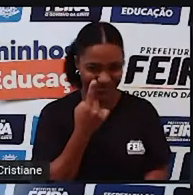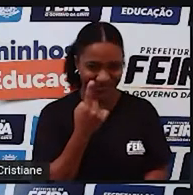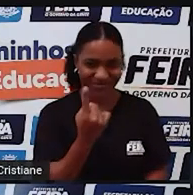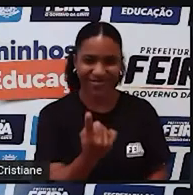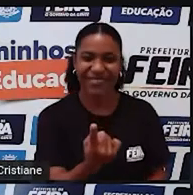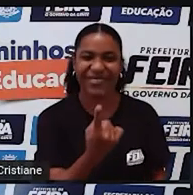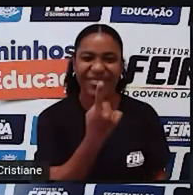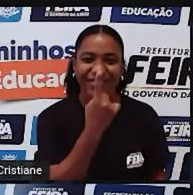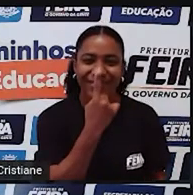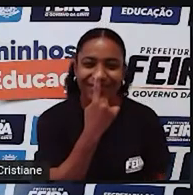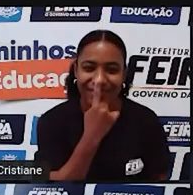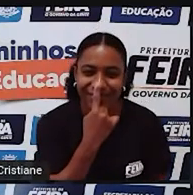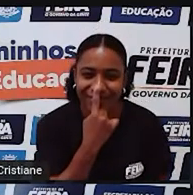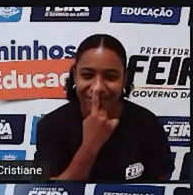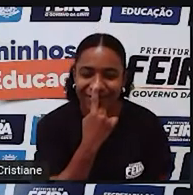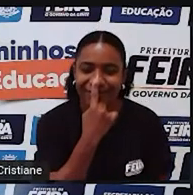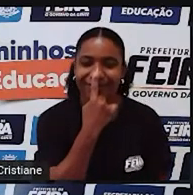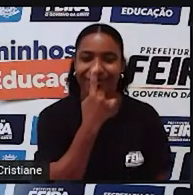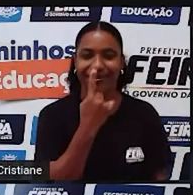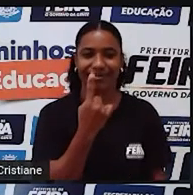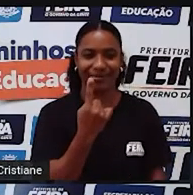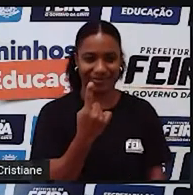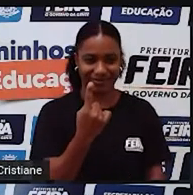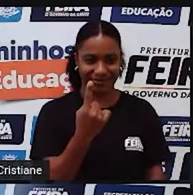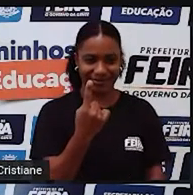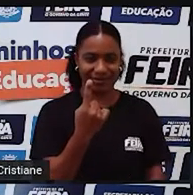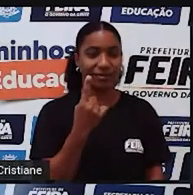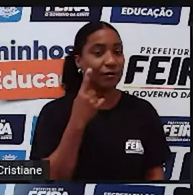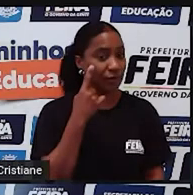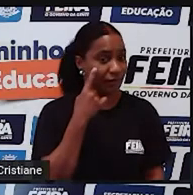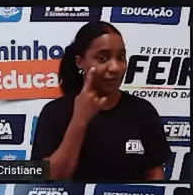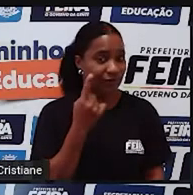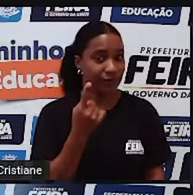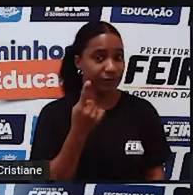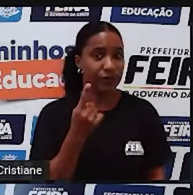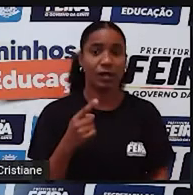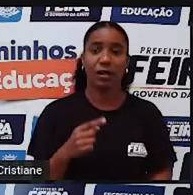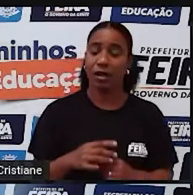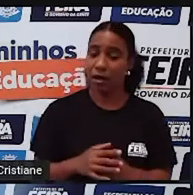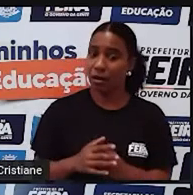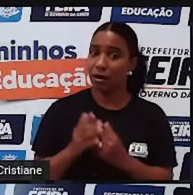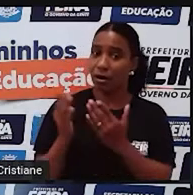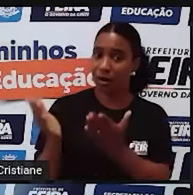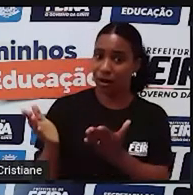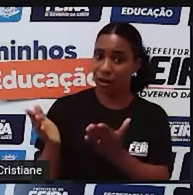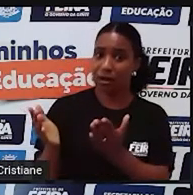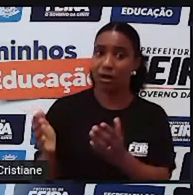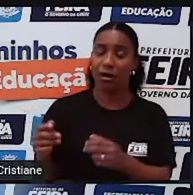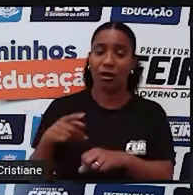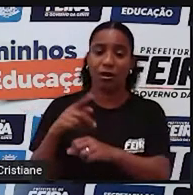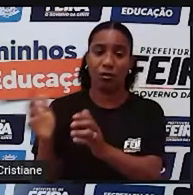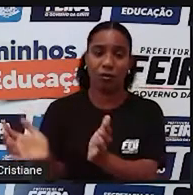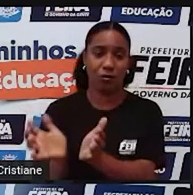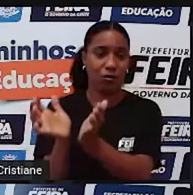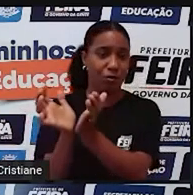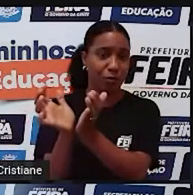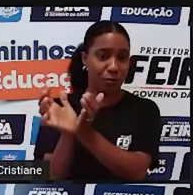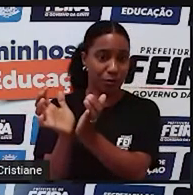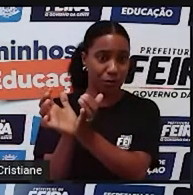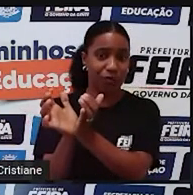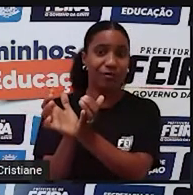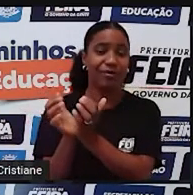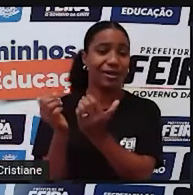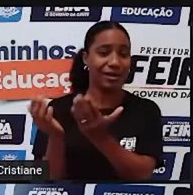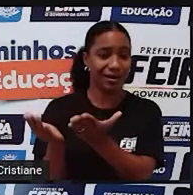diferente daqui, não é, gente? O povo Maori se cumprimenta com um hug, em